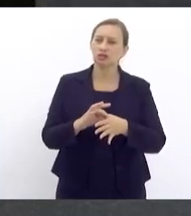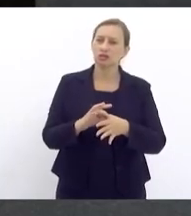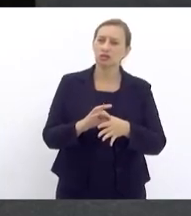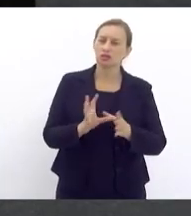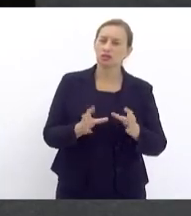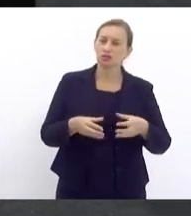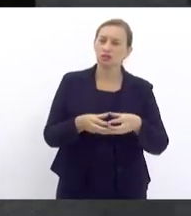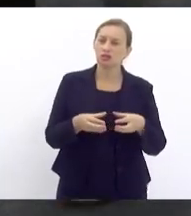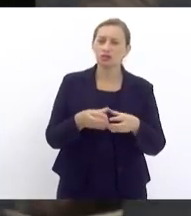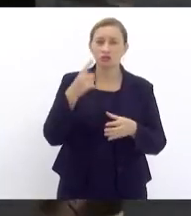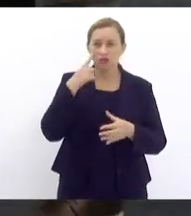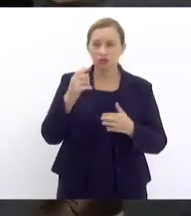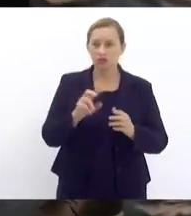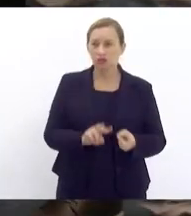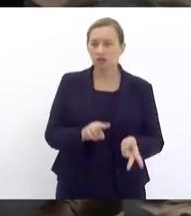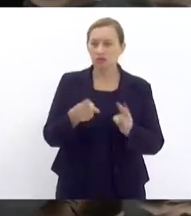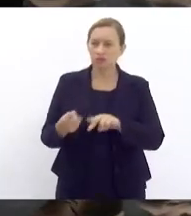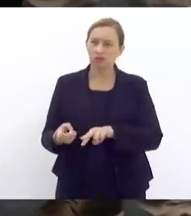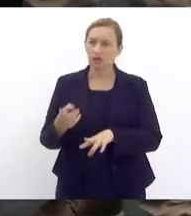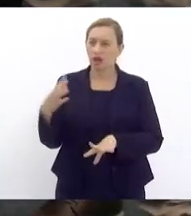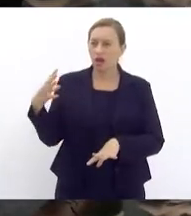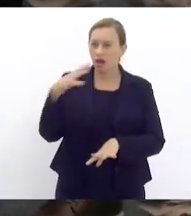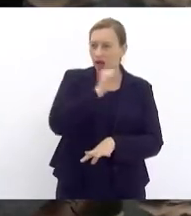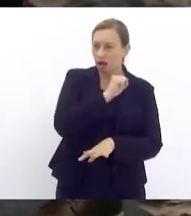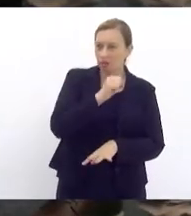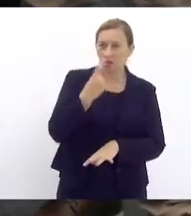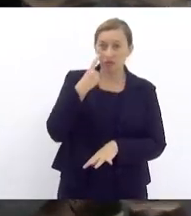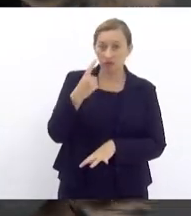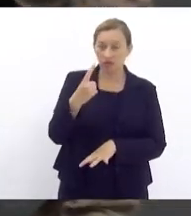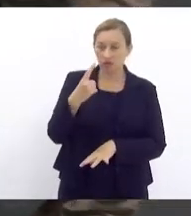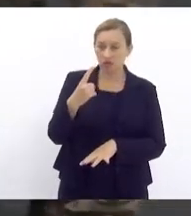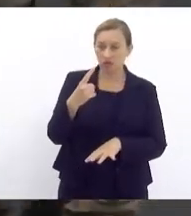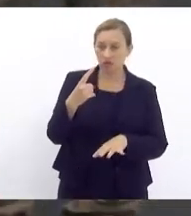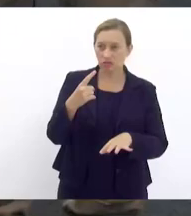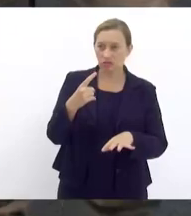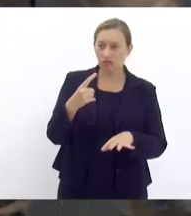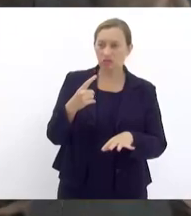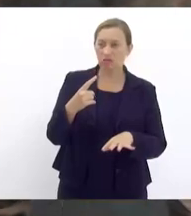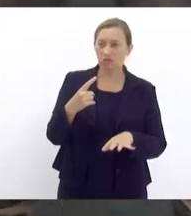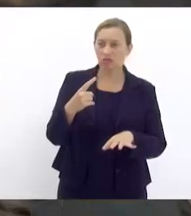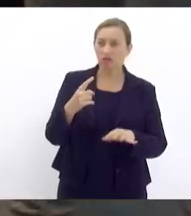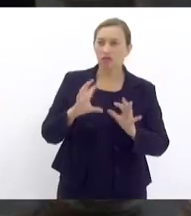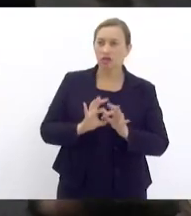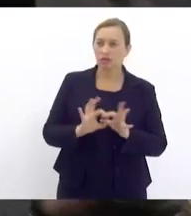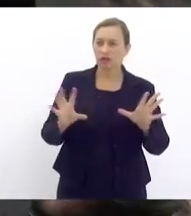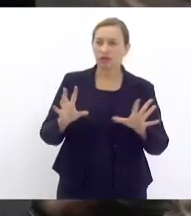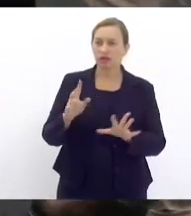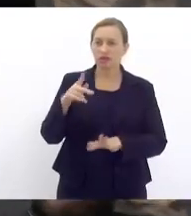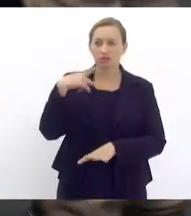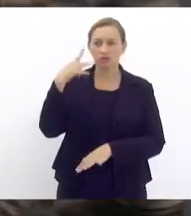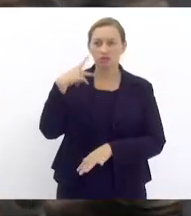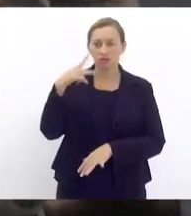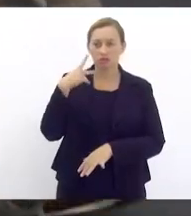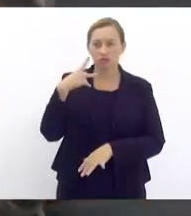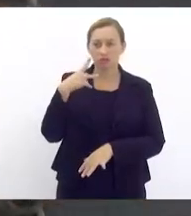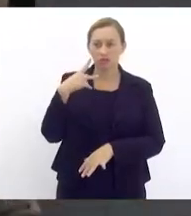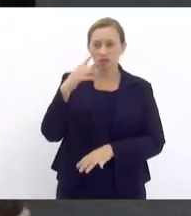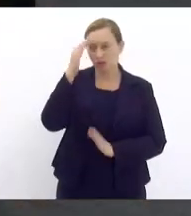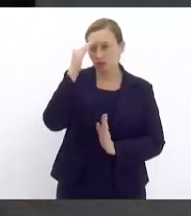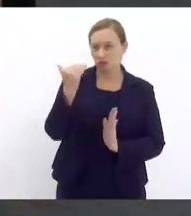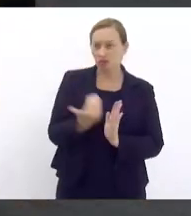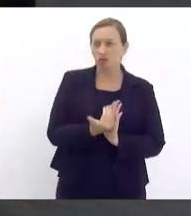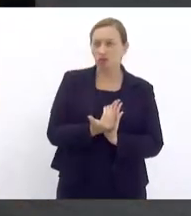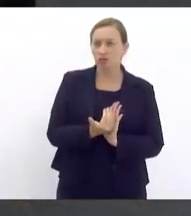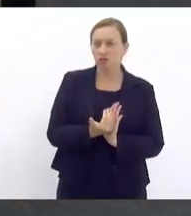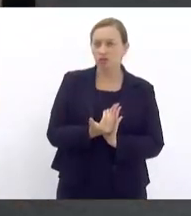melhor possamos dar um encaminhamento para que tão logo vejamos a autonomia do Parlamento Fluminense ser efetivada o